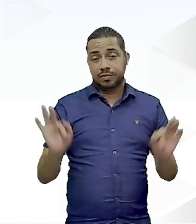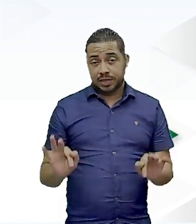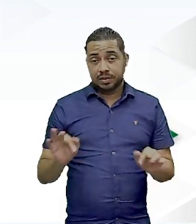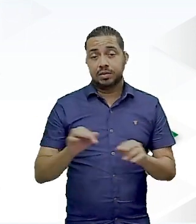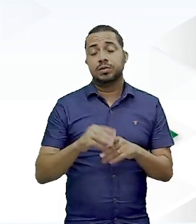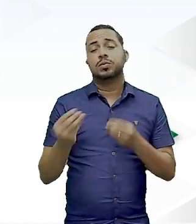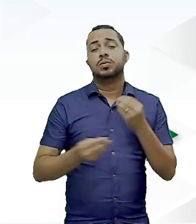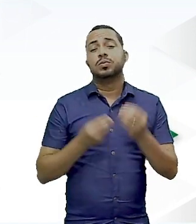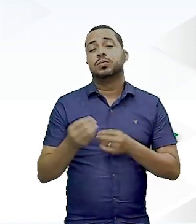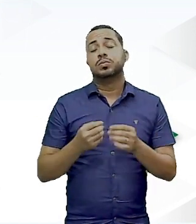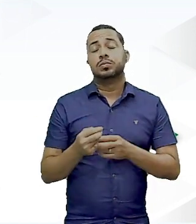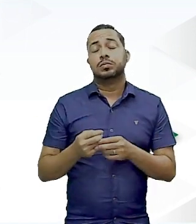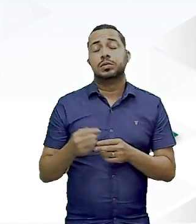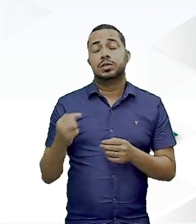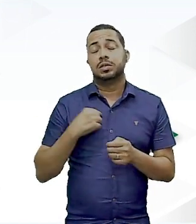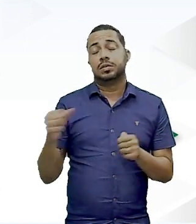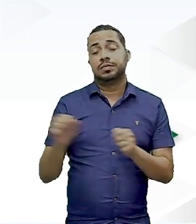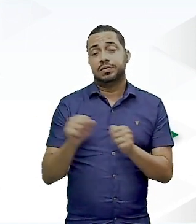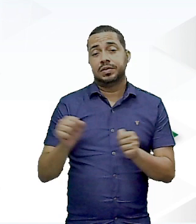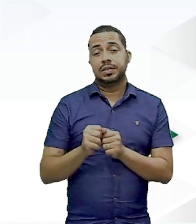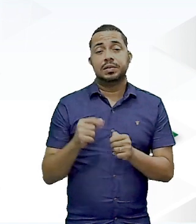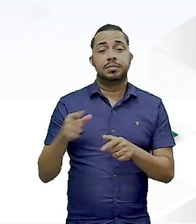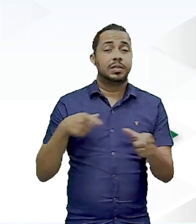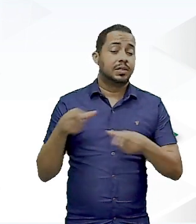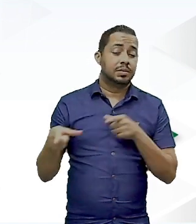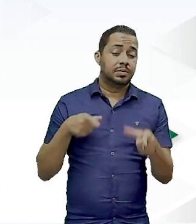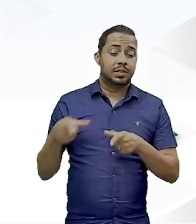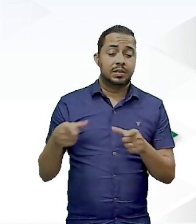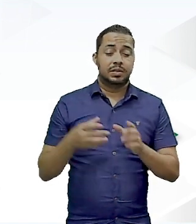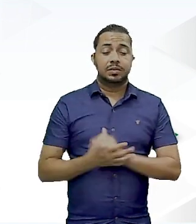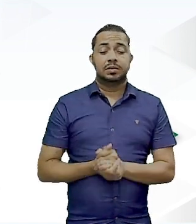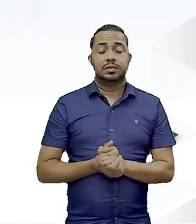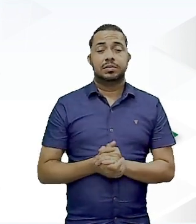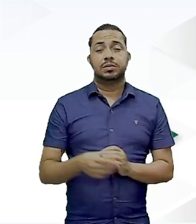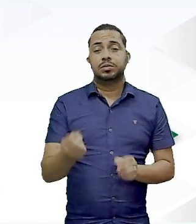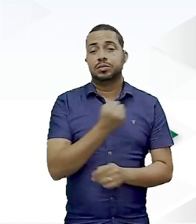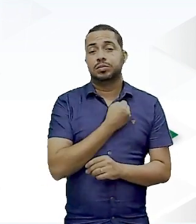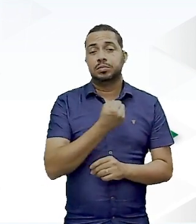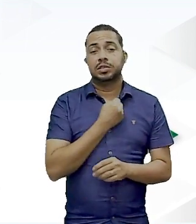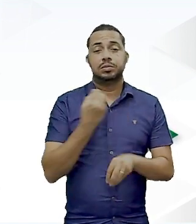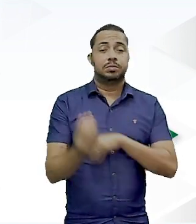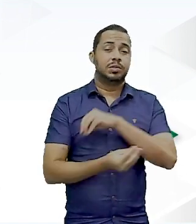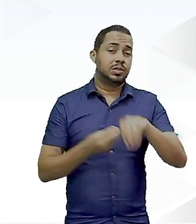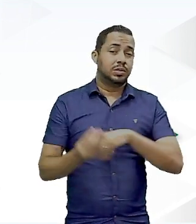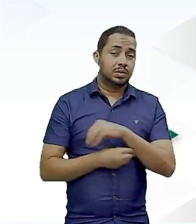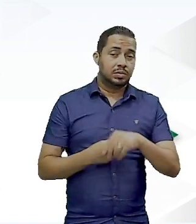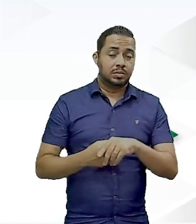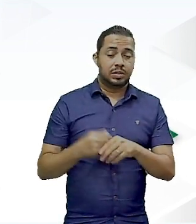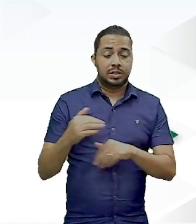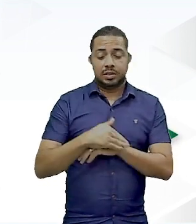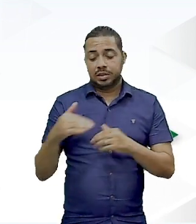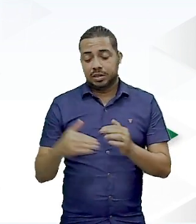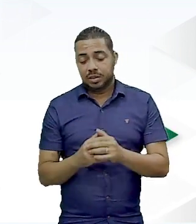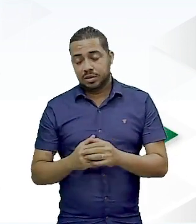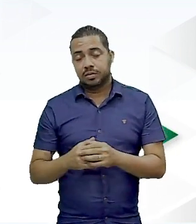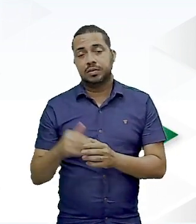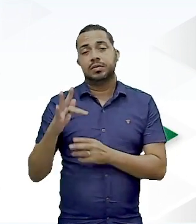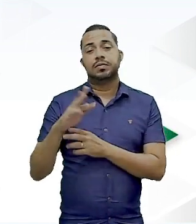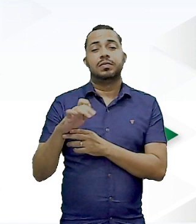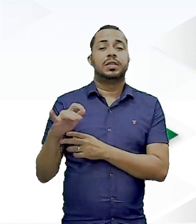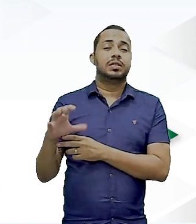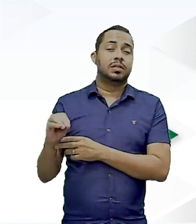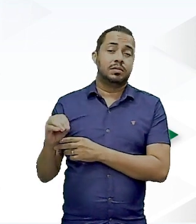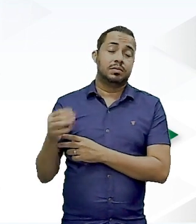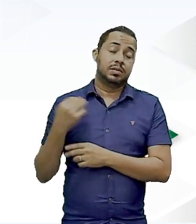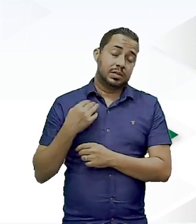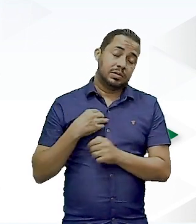eu faço para trabalhar com números mistos, que é inteiro e fração? Eu faço